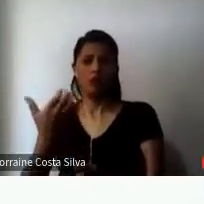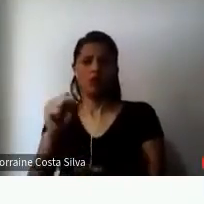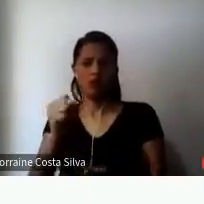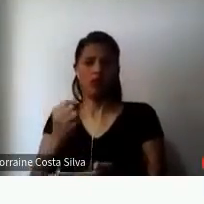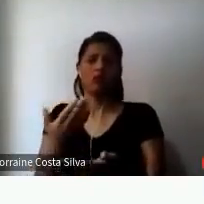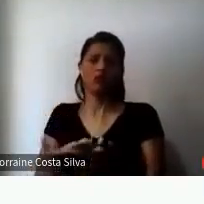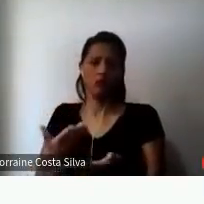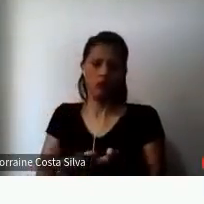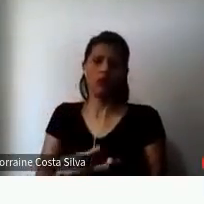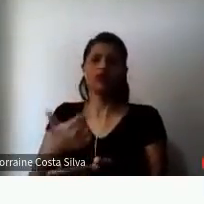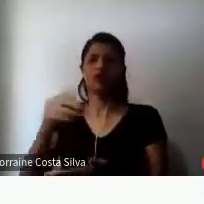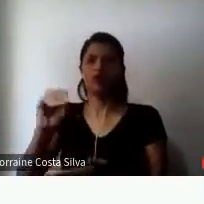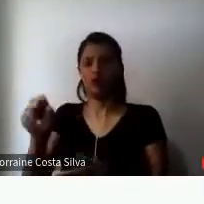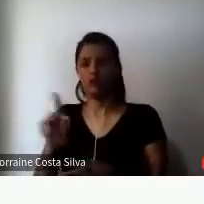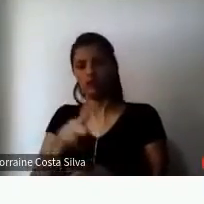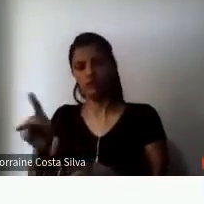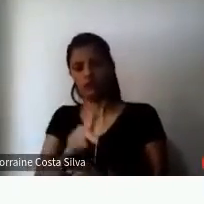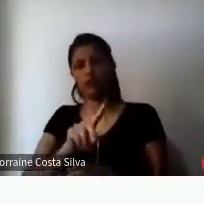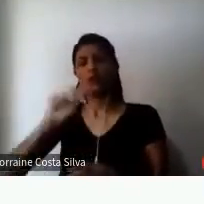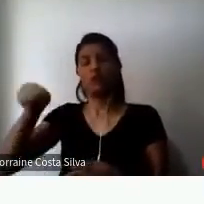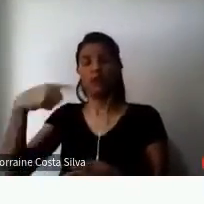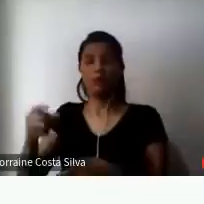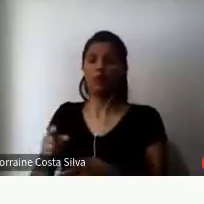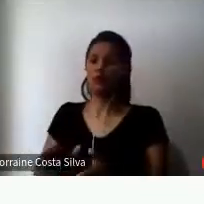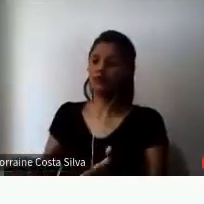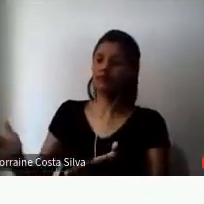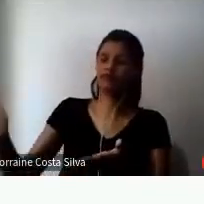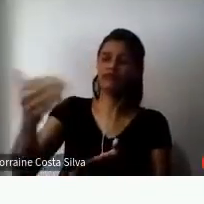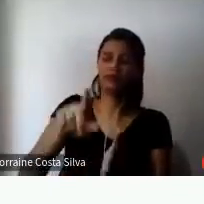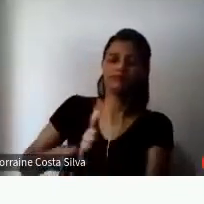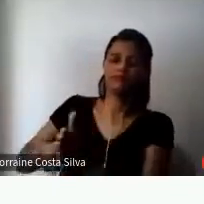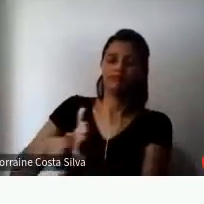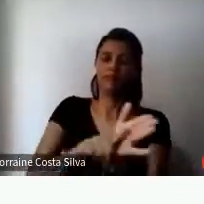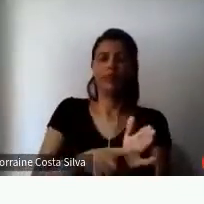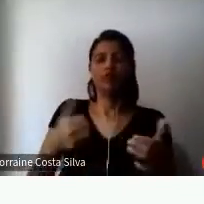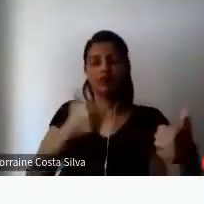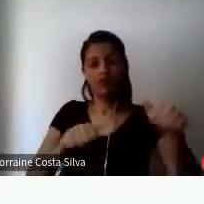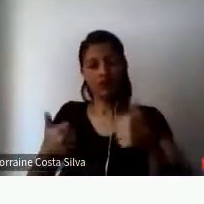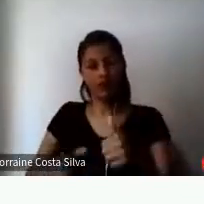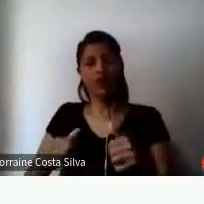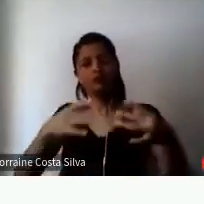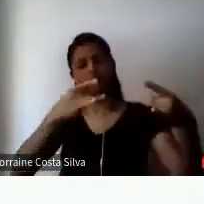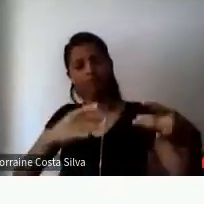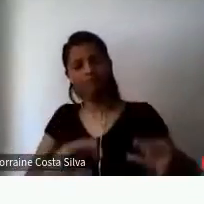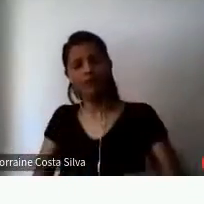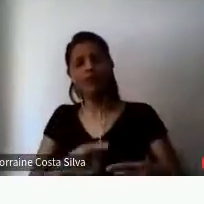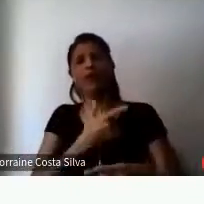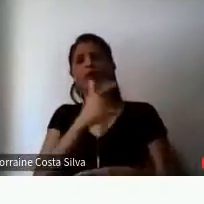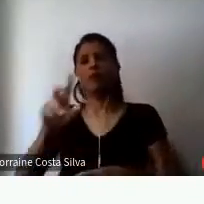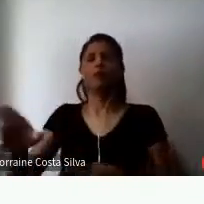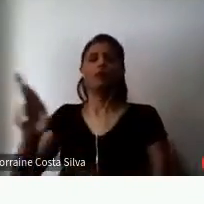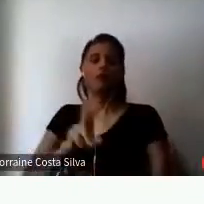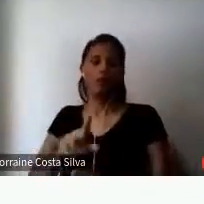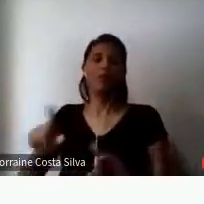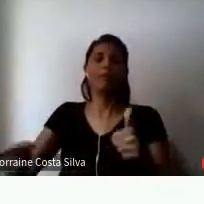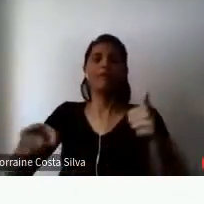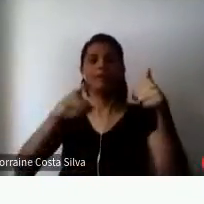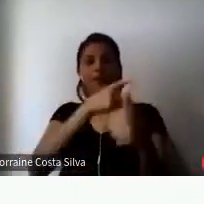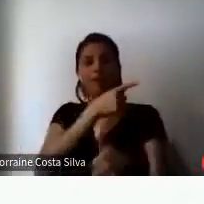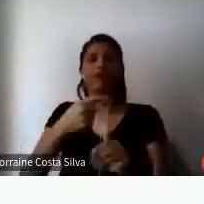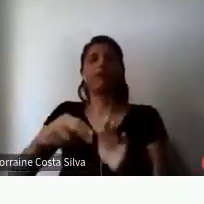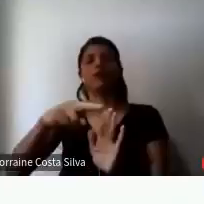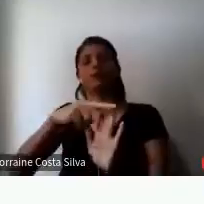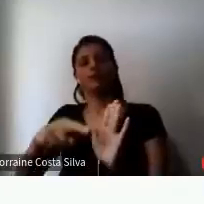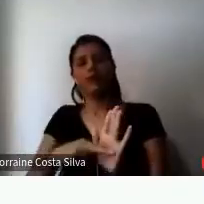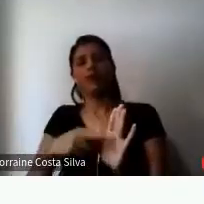após a colheita de dados, será feita a análise descritiva e as respostas abertas serão submetidas primeiro à categorização e